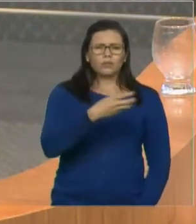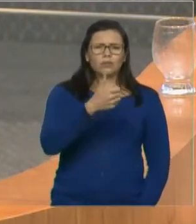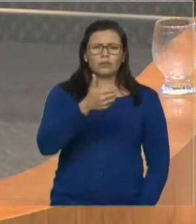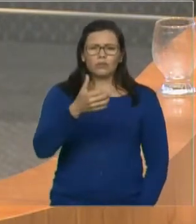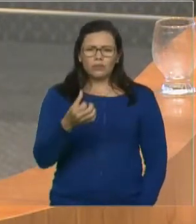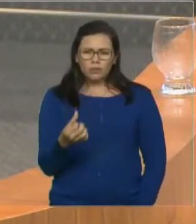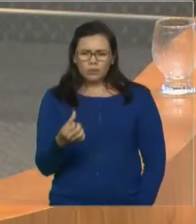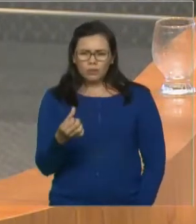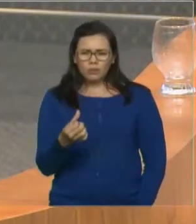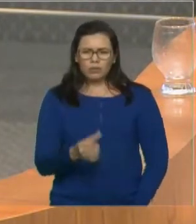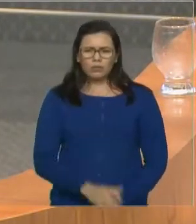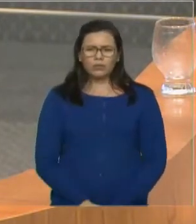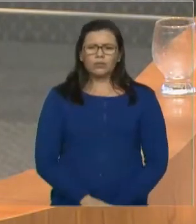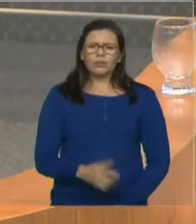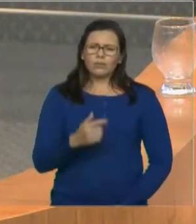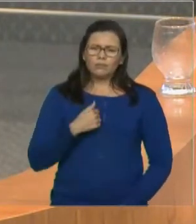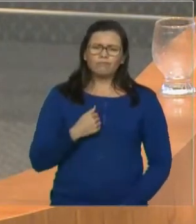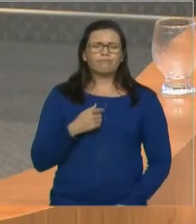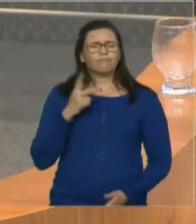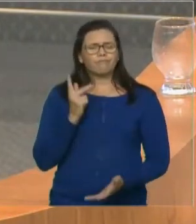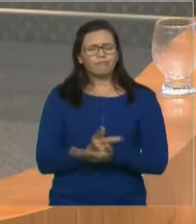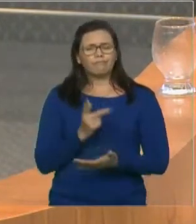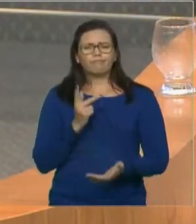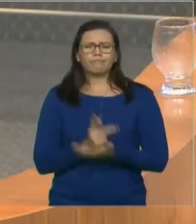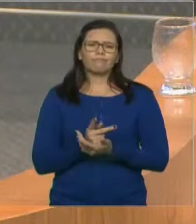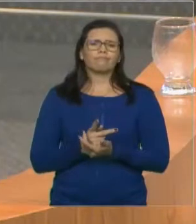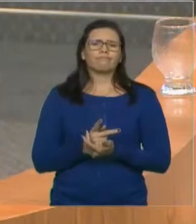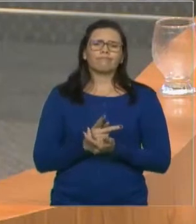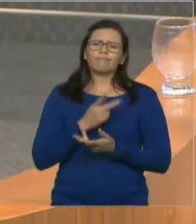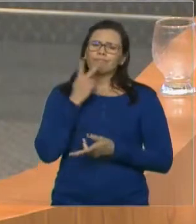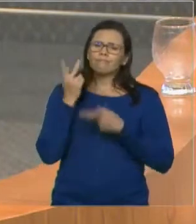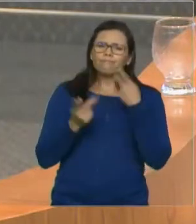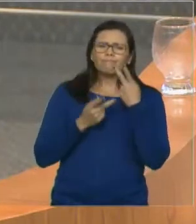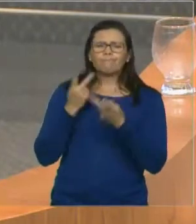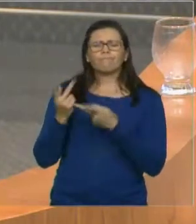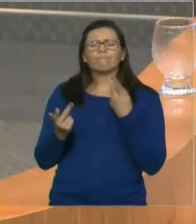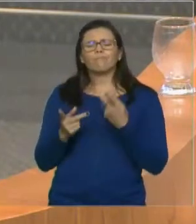de conta do que acontece no DENIT,